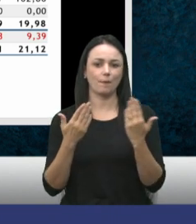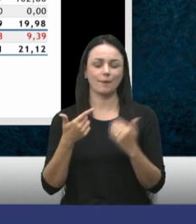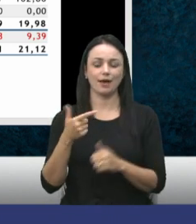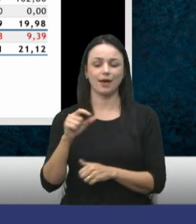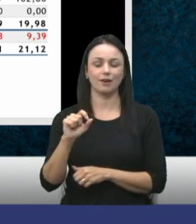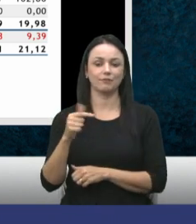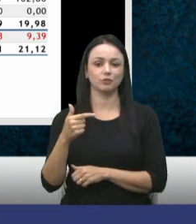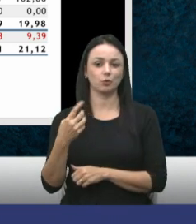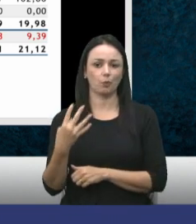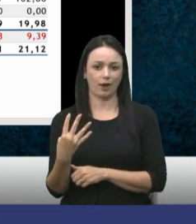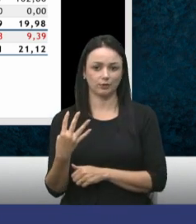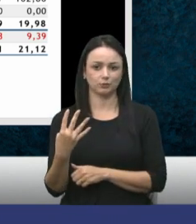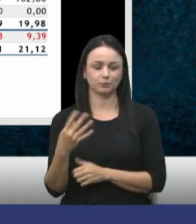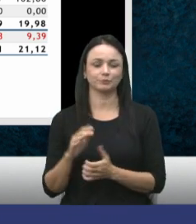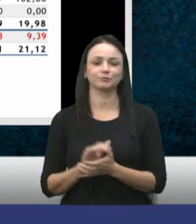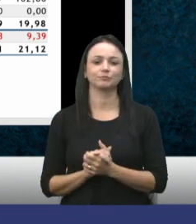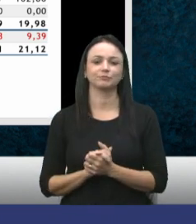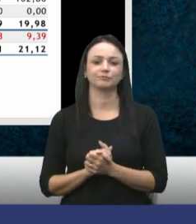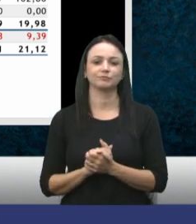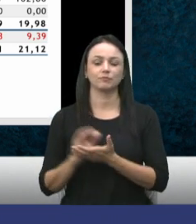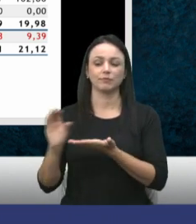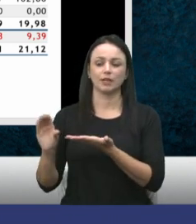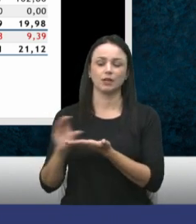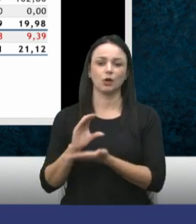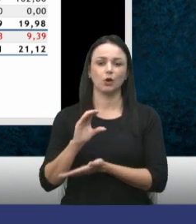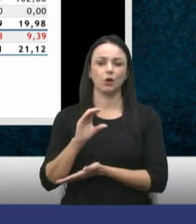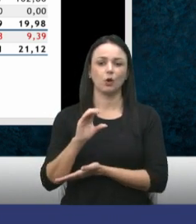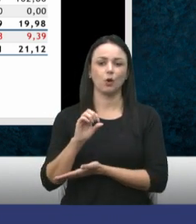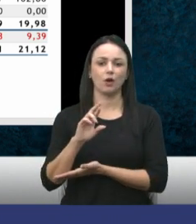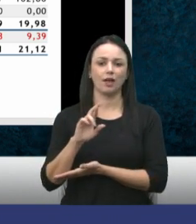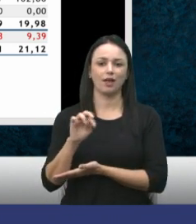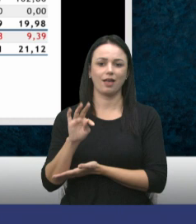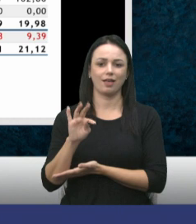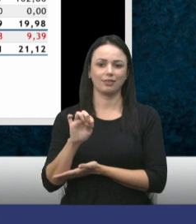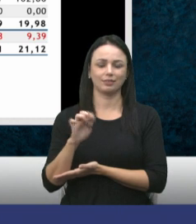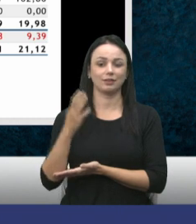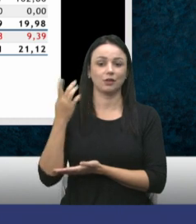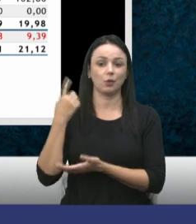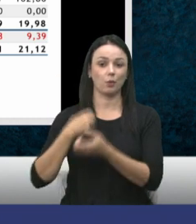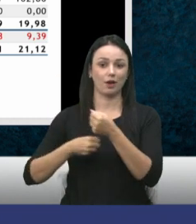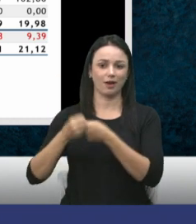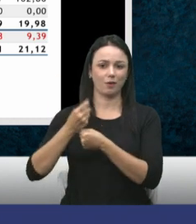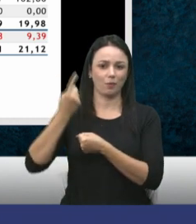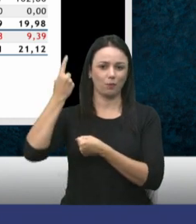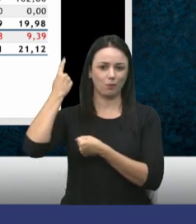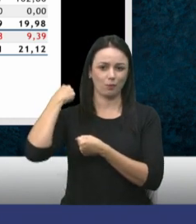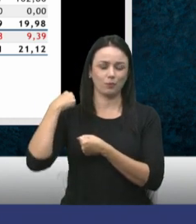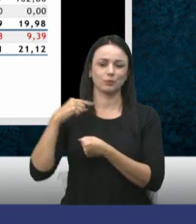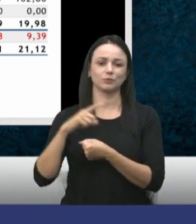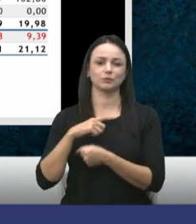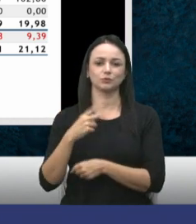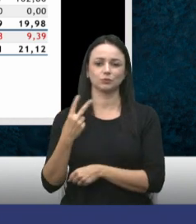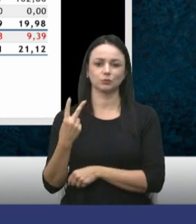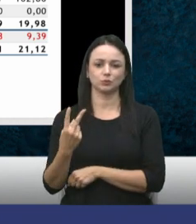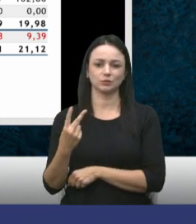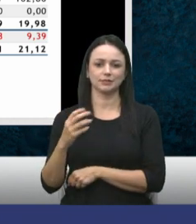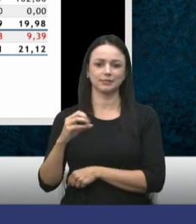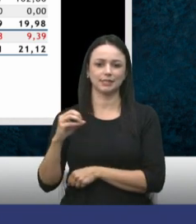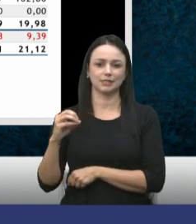24. Quanto às receitas correntes, em 2023, tínhamos no primeiro quadrimestre a receita de R$